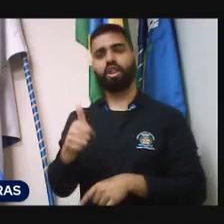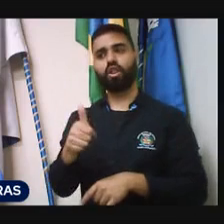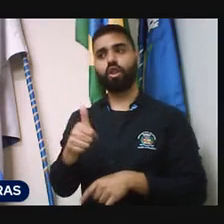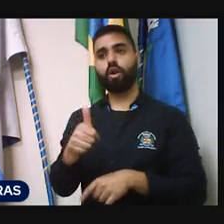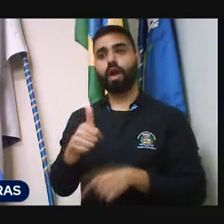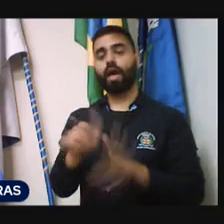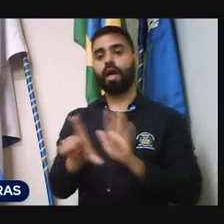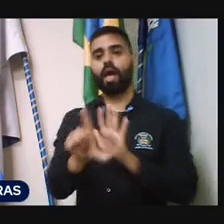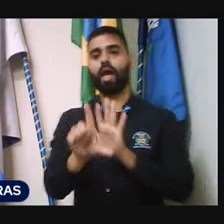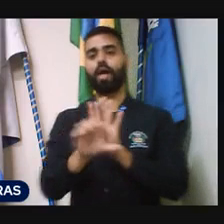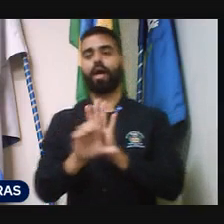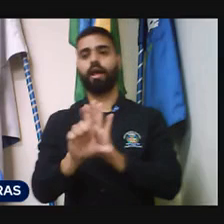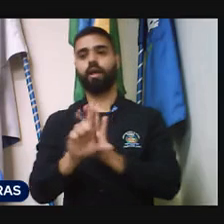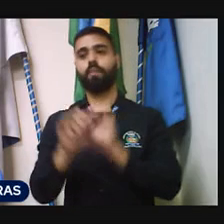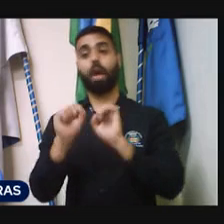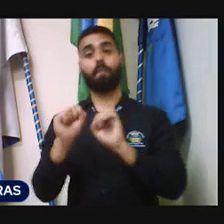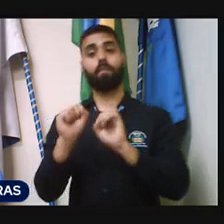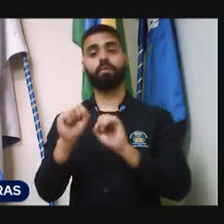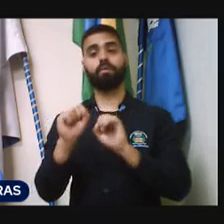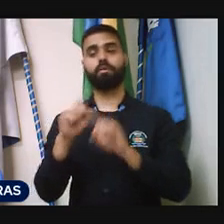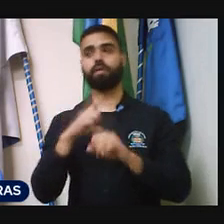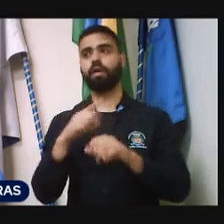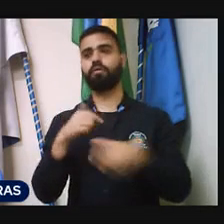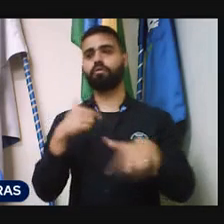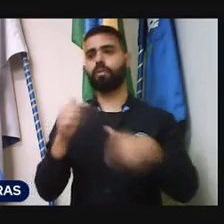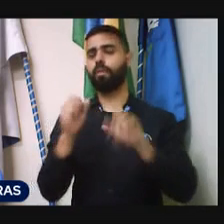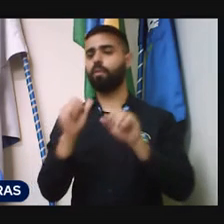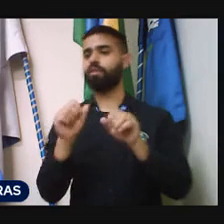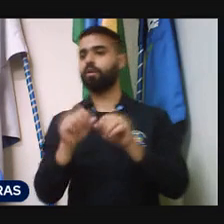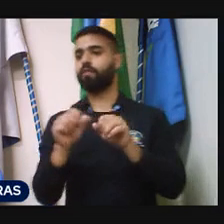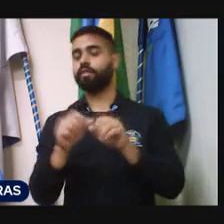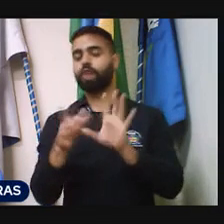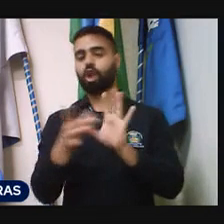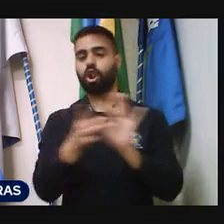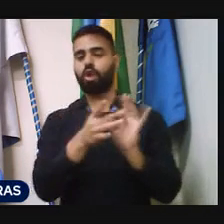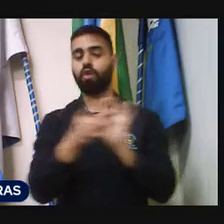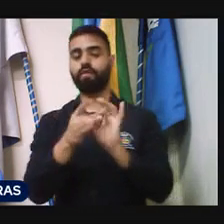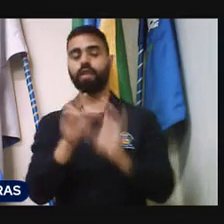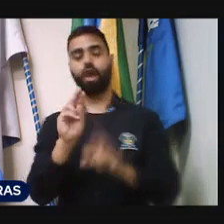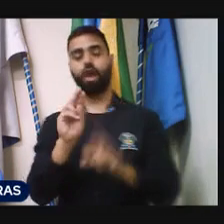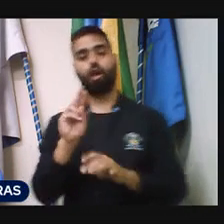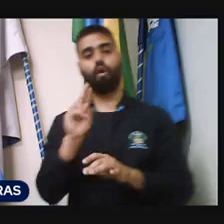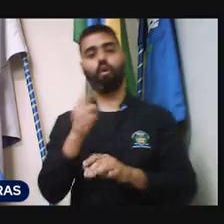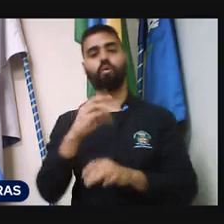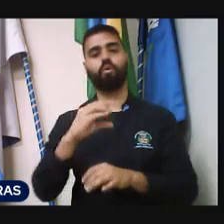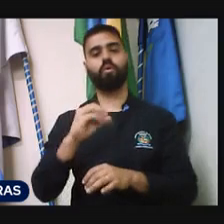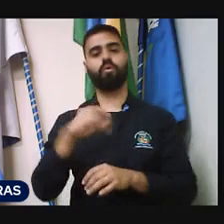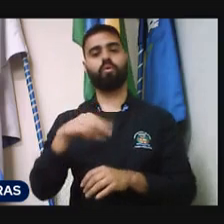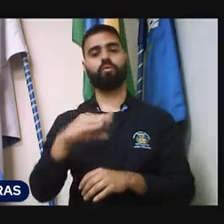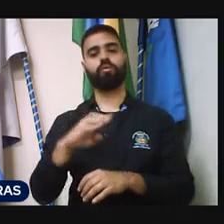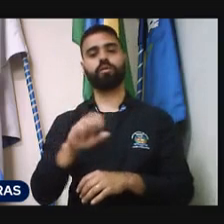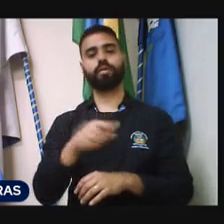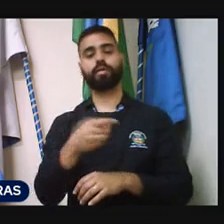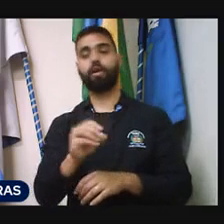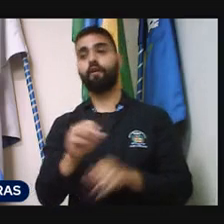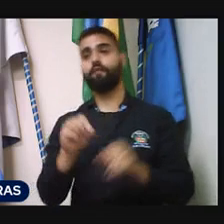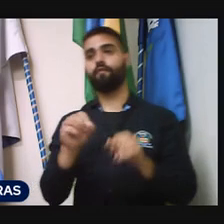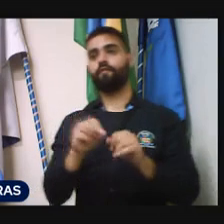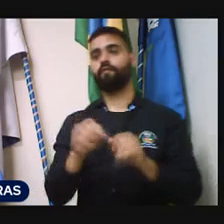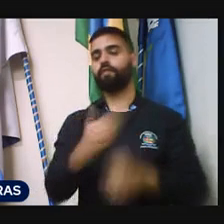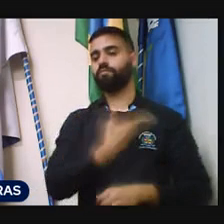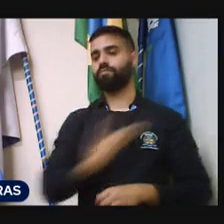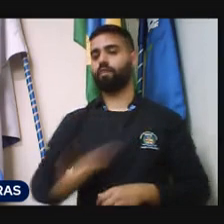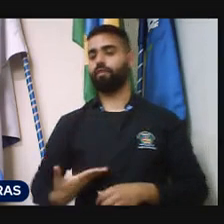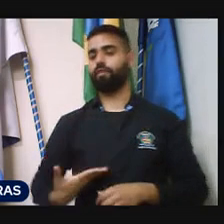detalhes da Lei vigente de modo a permitir que a gente coração seja esteja realizada por convênio ou concessão celebrado pelo poder